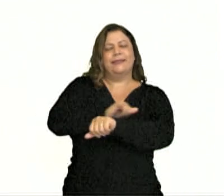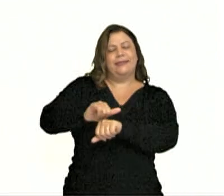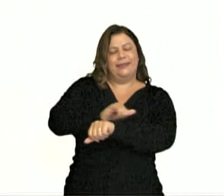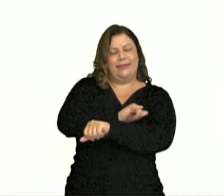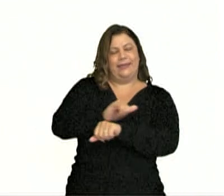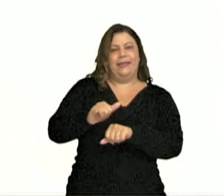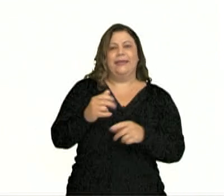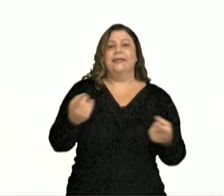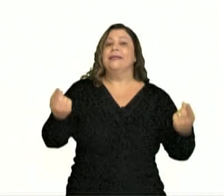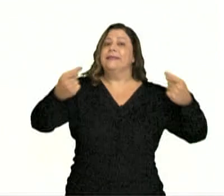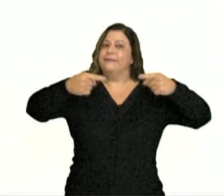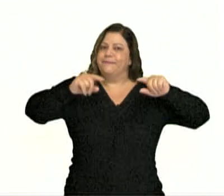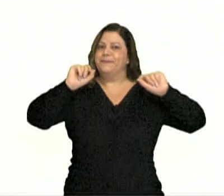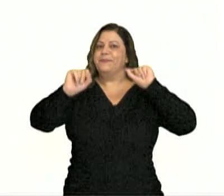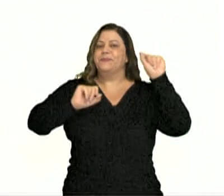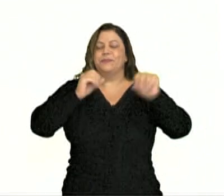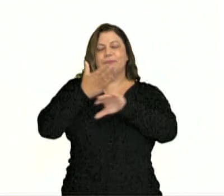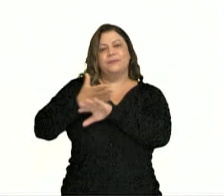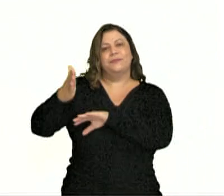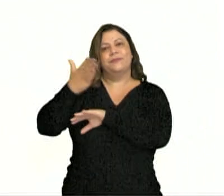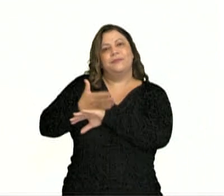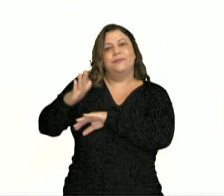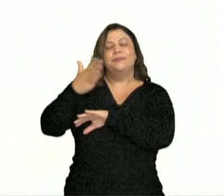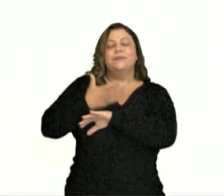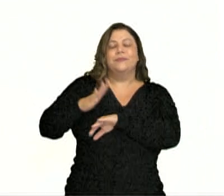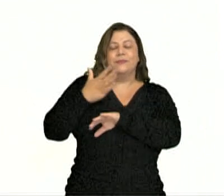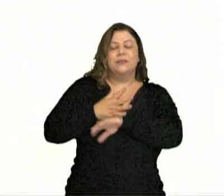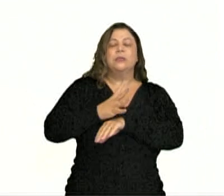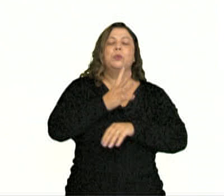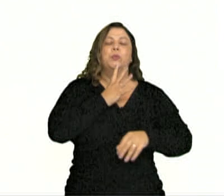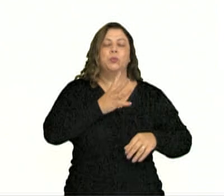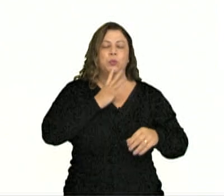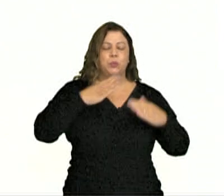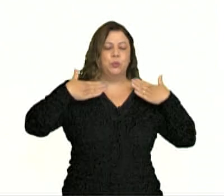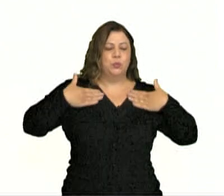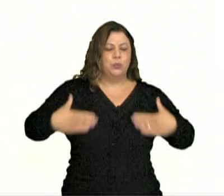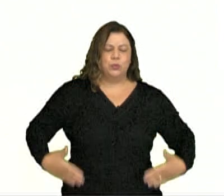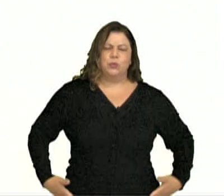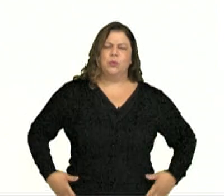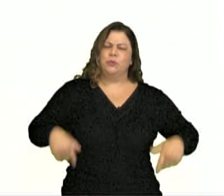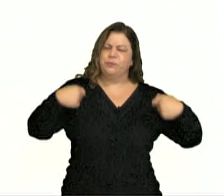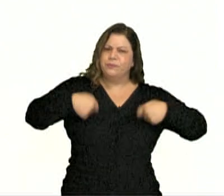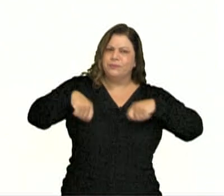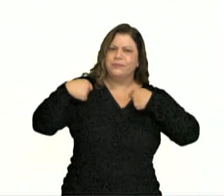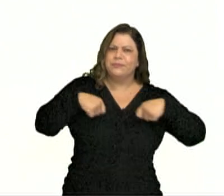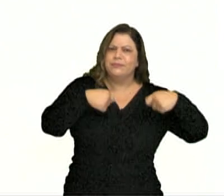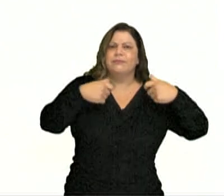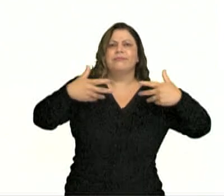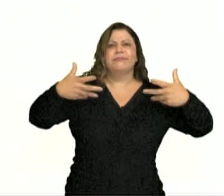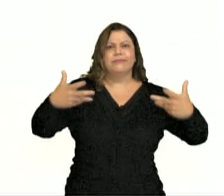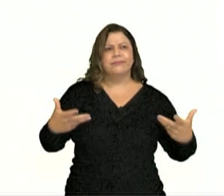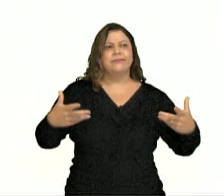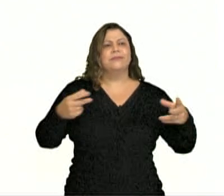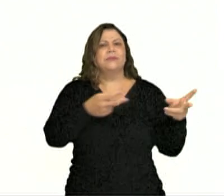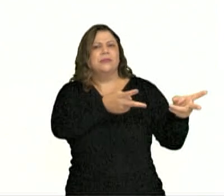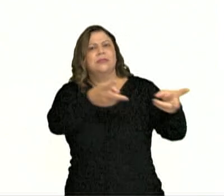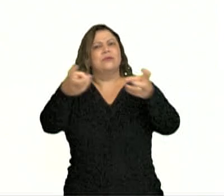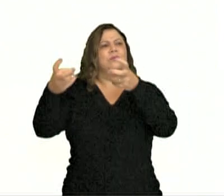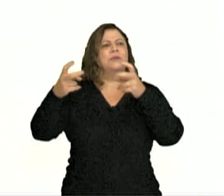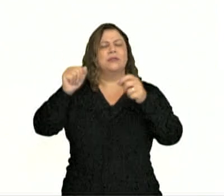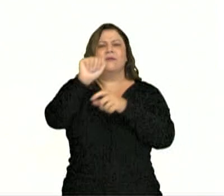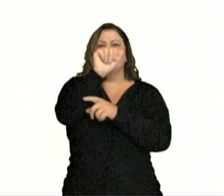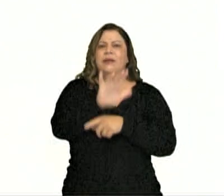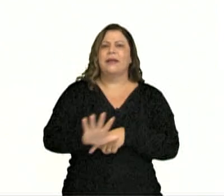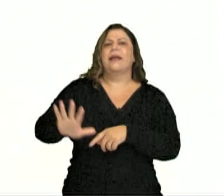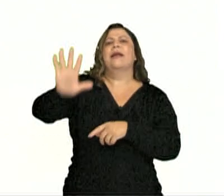alternativas para que seus praticantes conheçam o estado do corpo e as suas necessidades. Como nós podemos observar pela imagem,